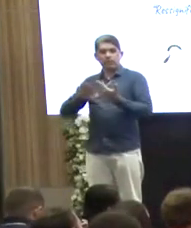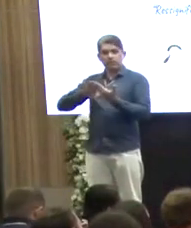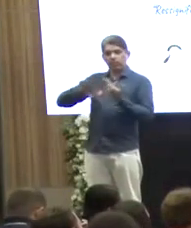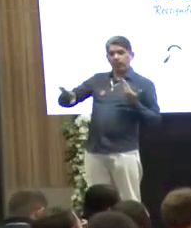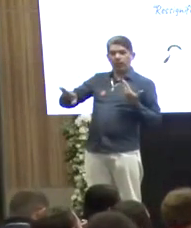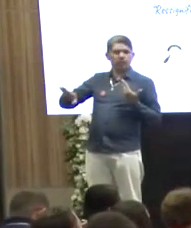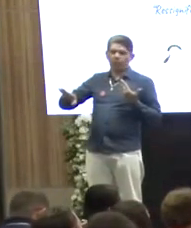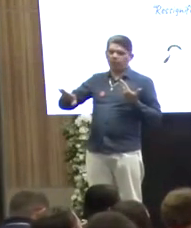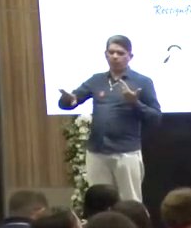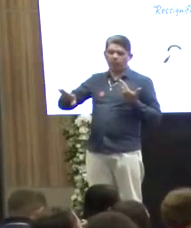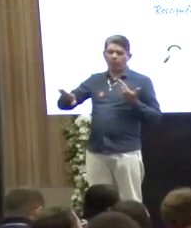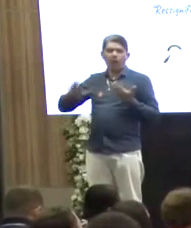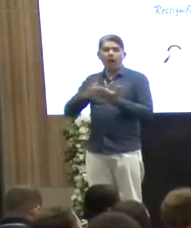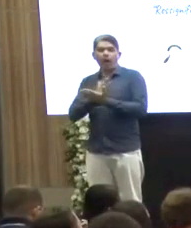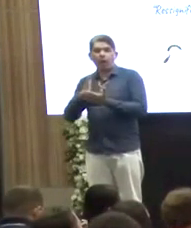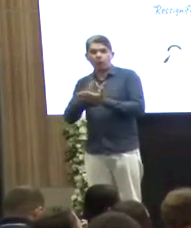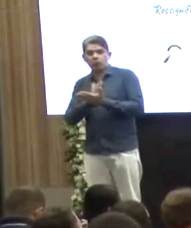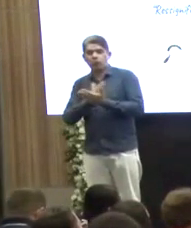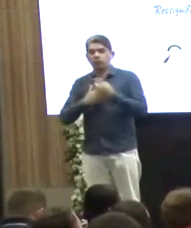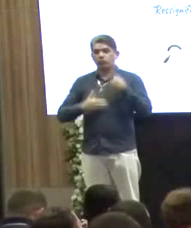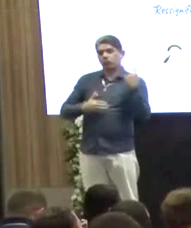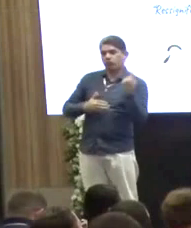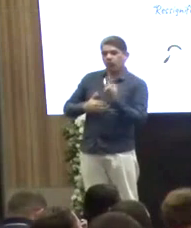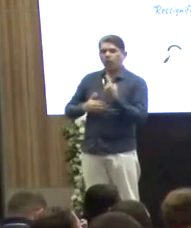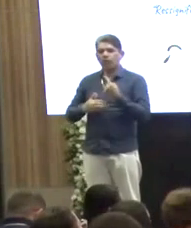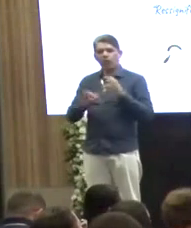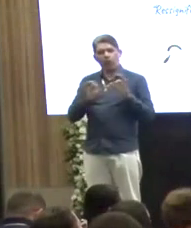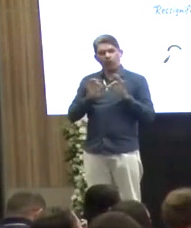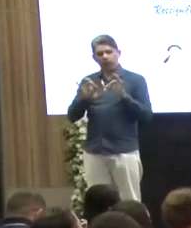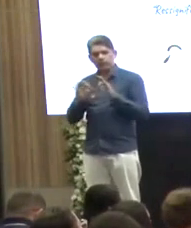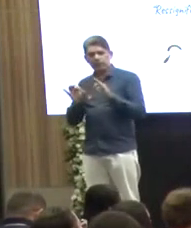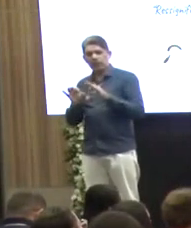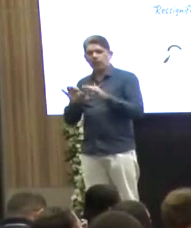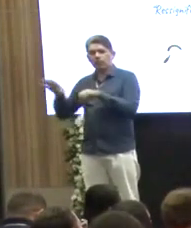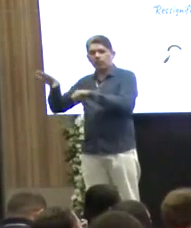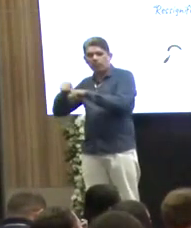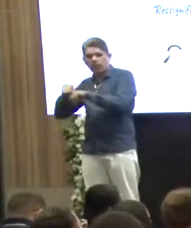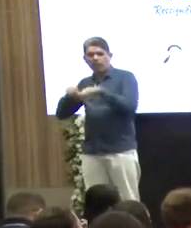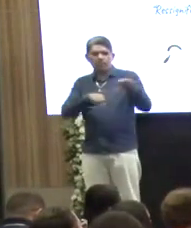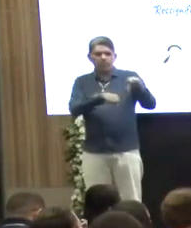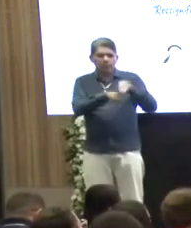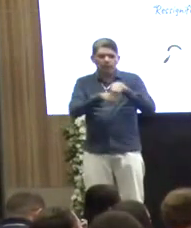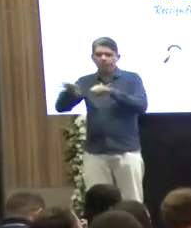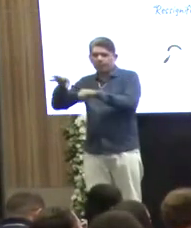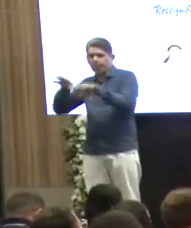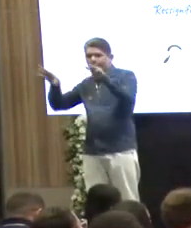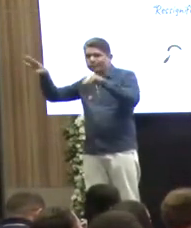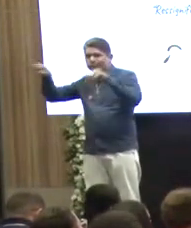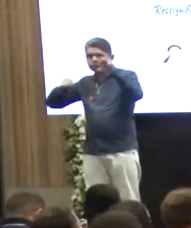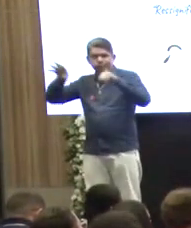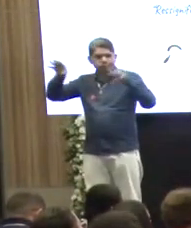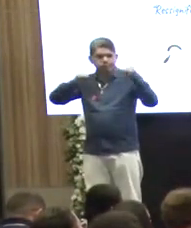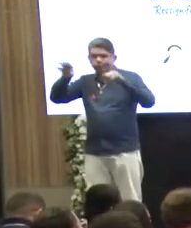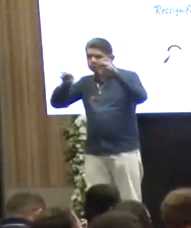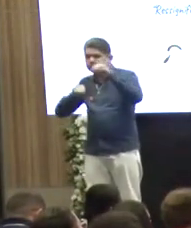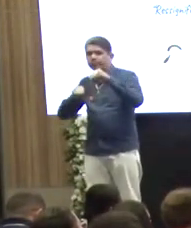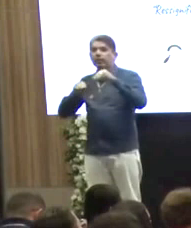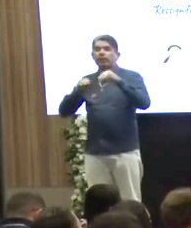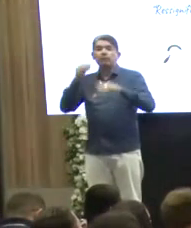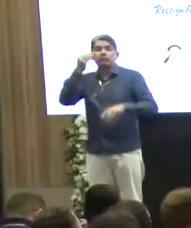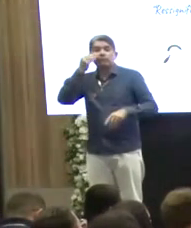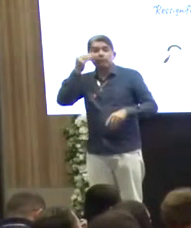N contradições e questões, mas se não fosse a nossa articulação, e aí eu não estou pensando no movimento social como um ente